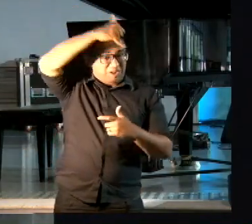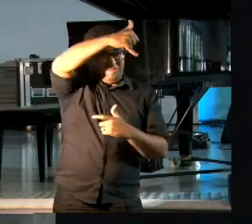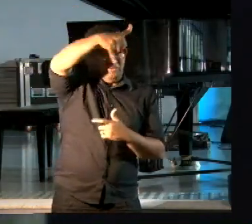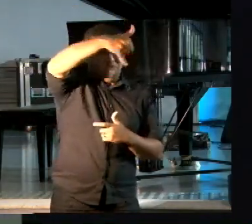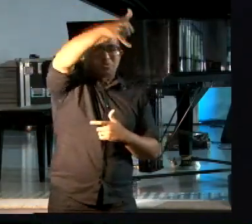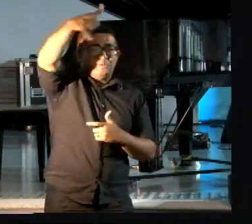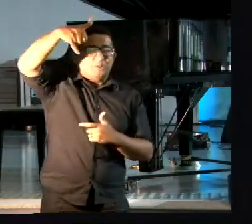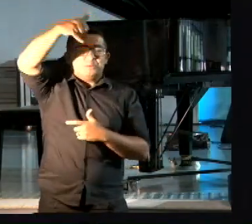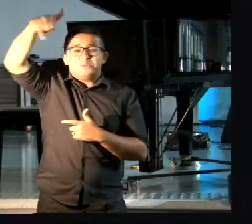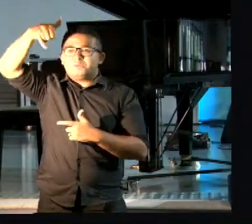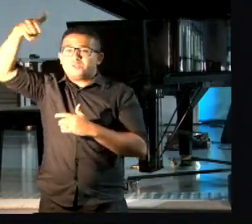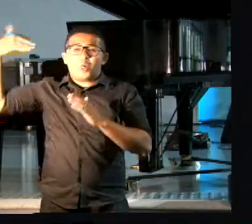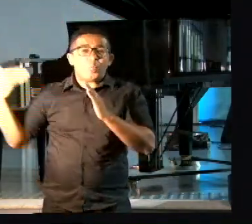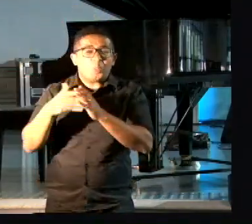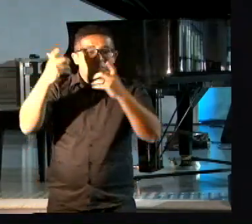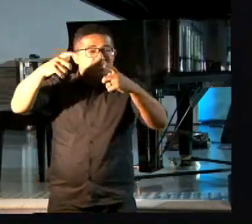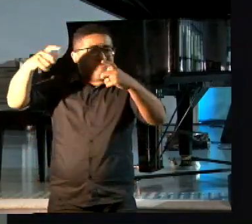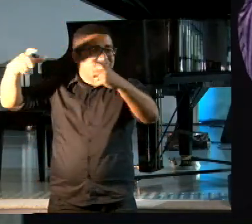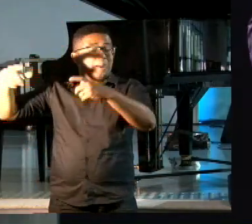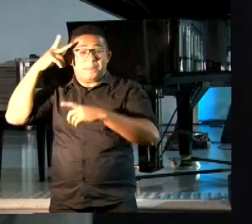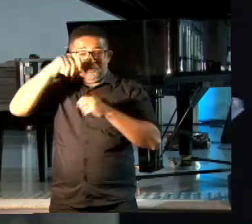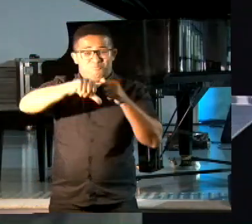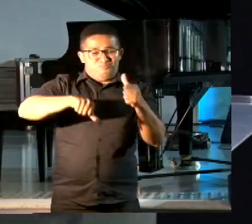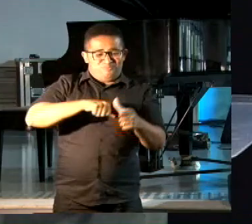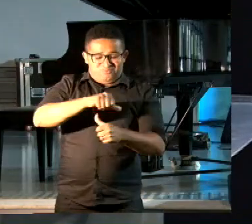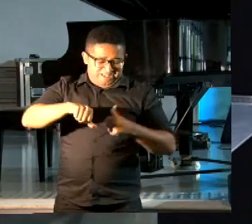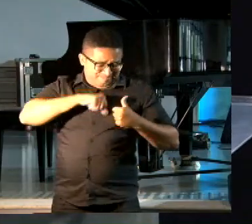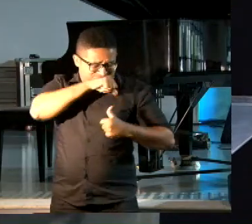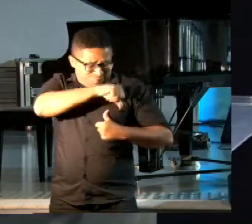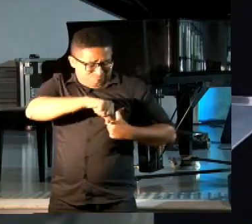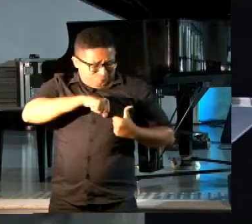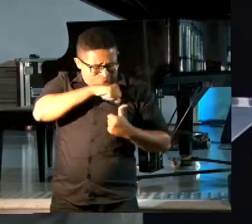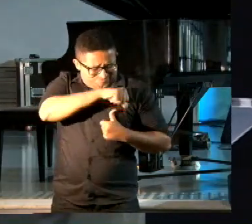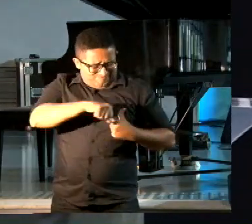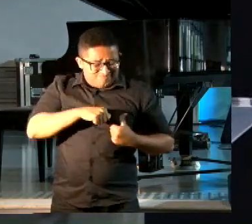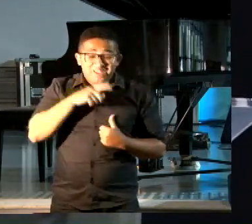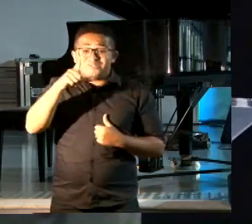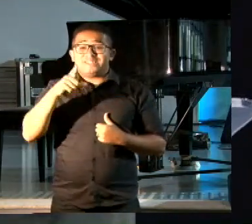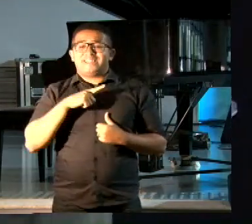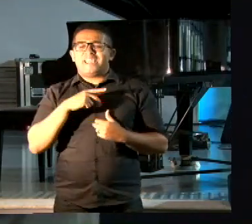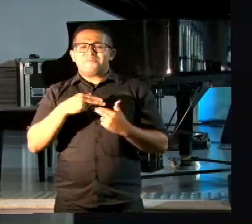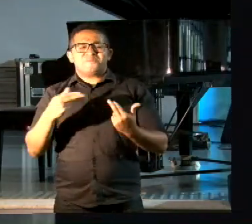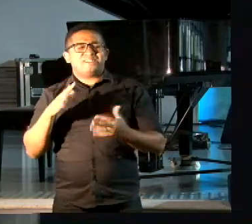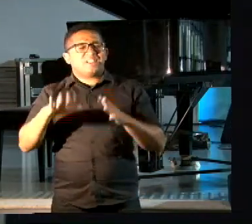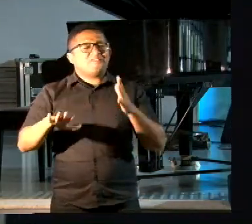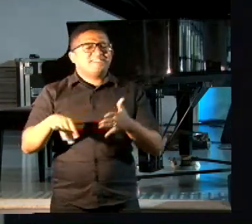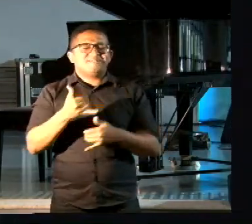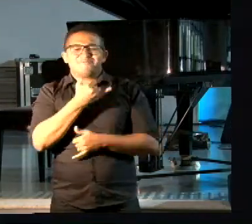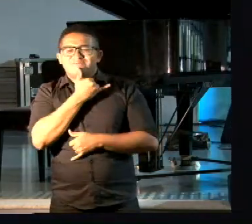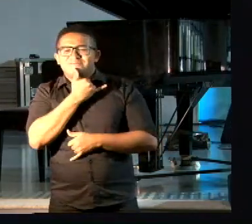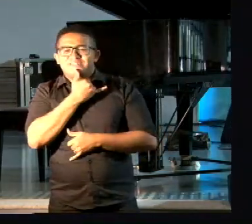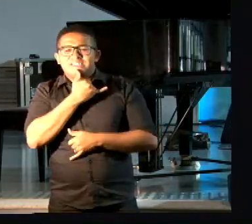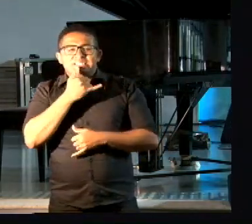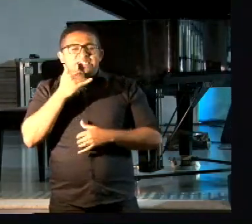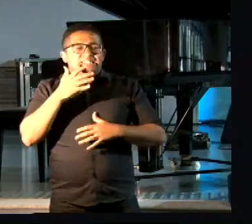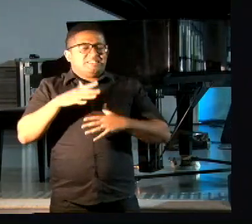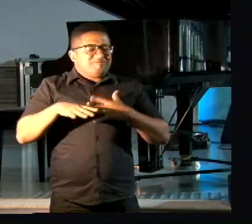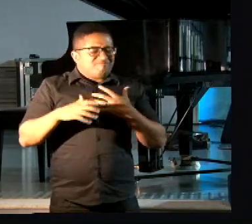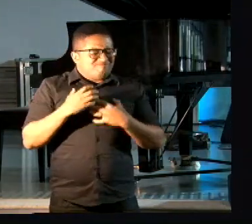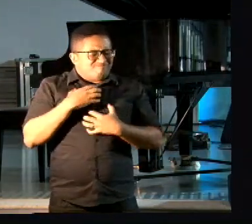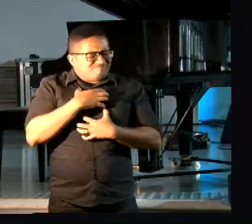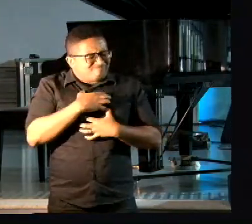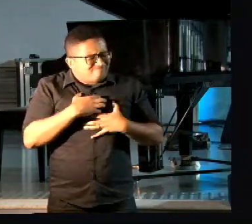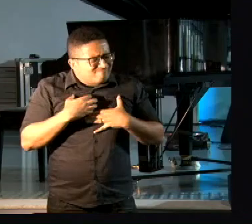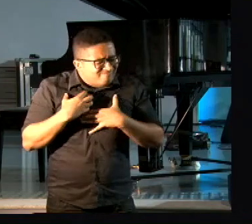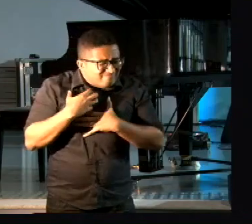autoridade, poder para mudar, para transformar. Se você tem algo, talvez seja apatia, talvez seja uma tristeza que